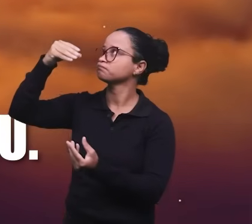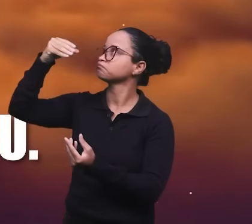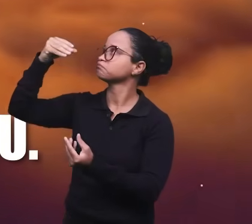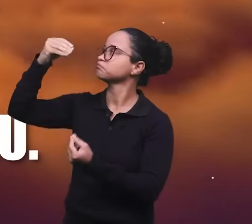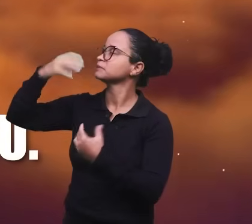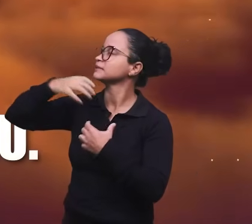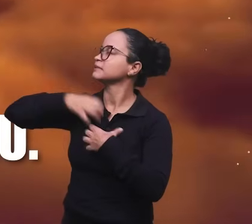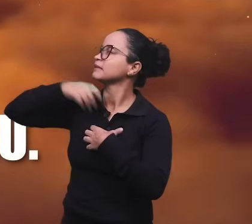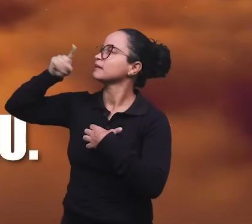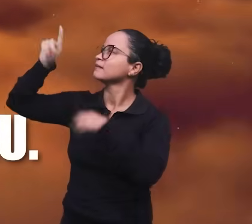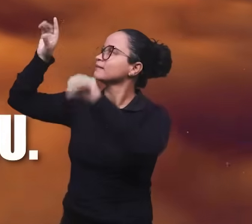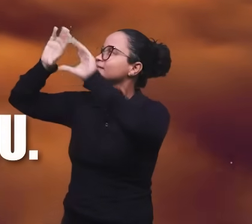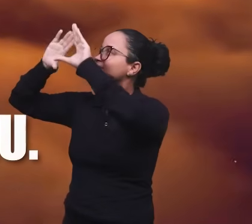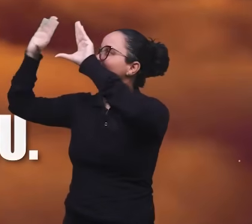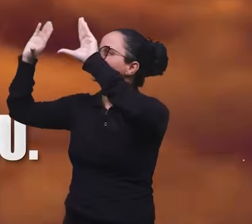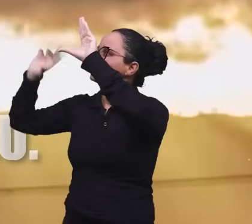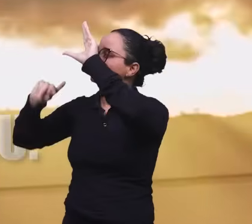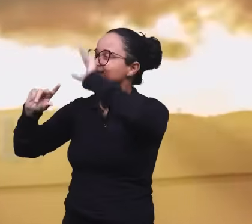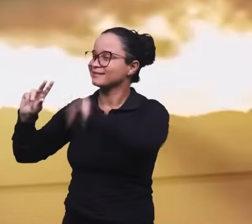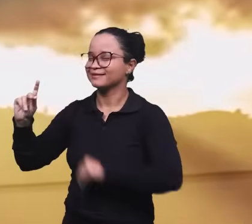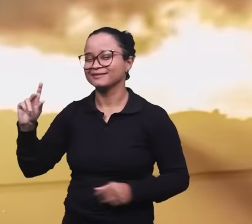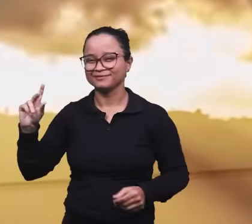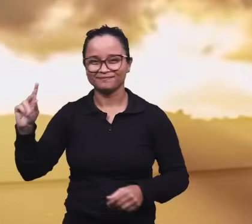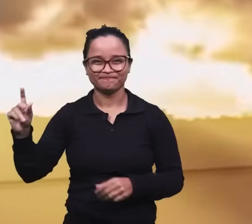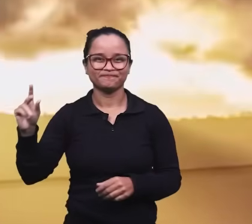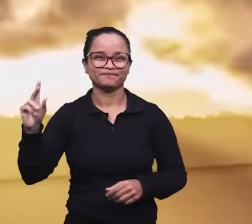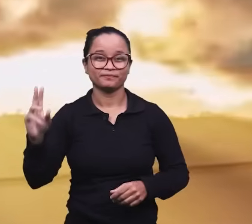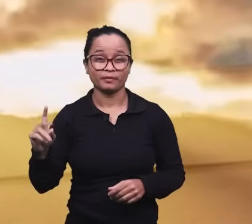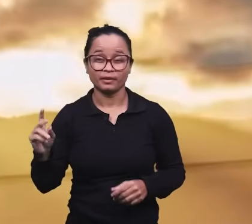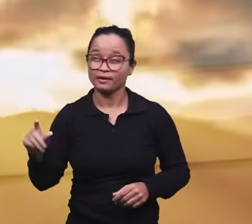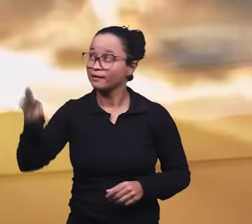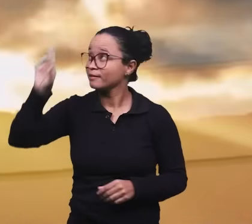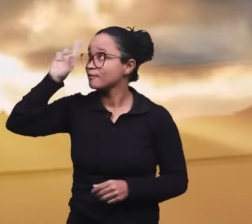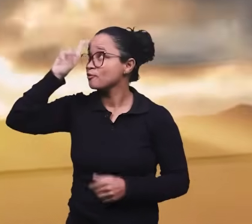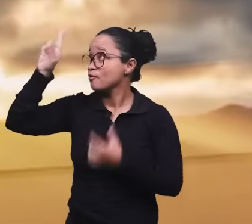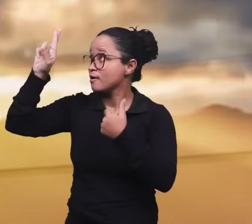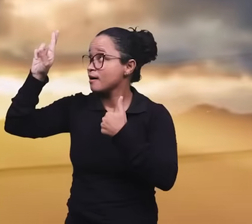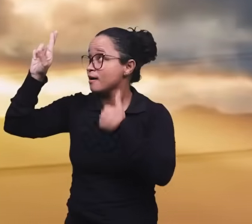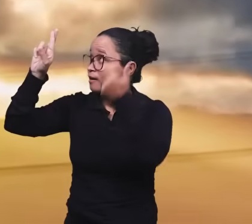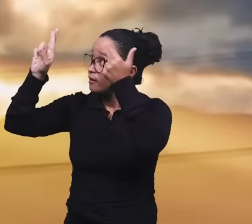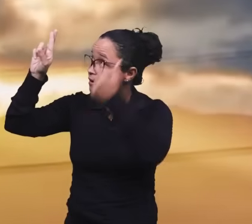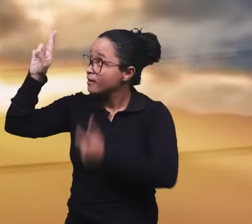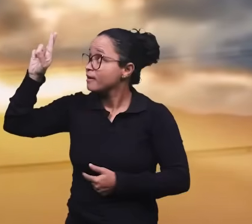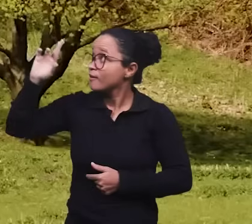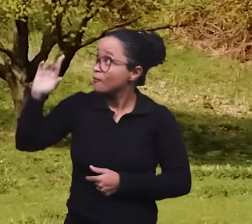céu. Senhor, te adoro.